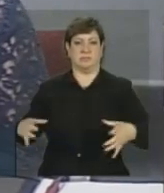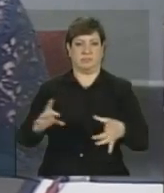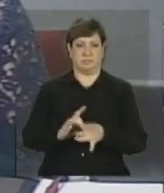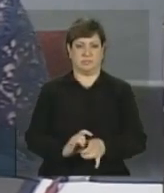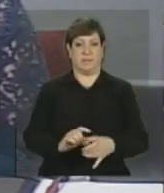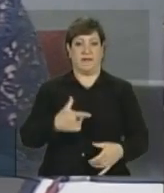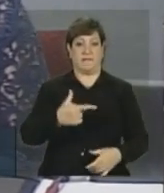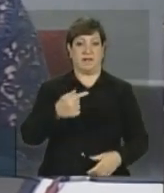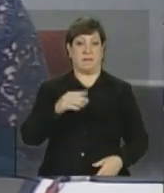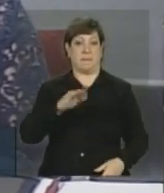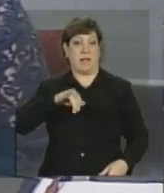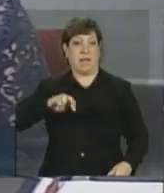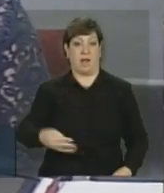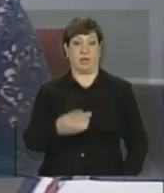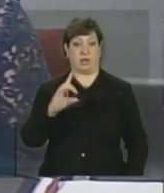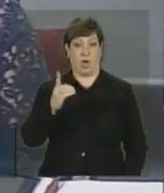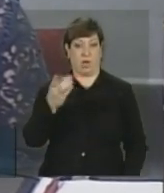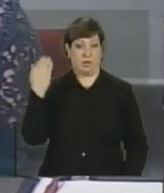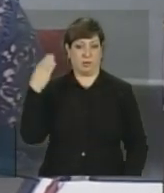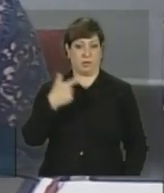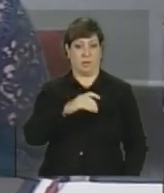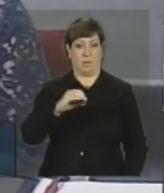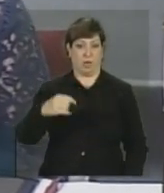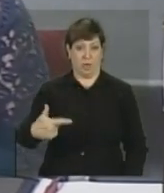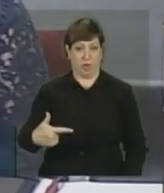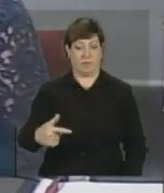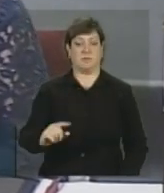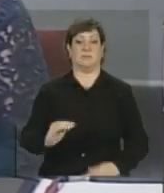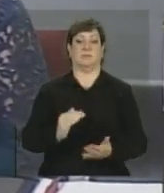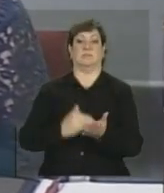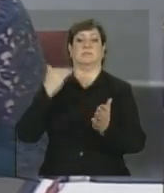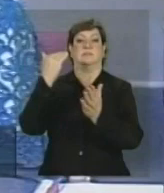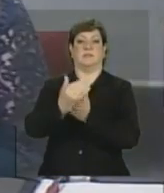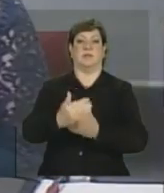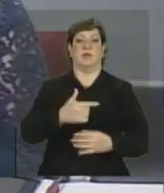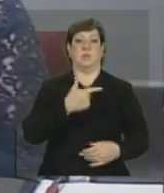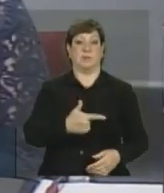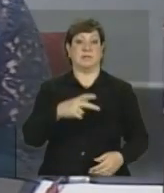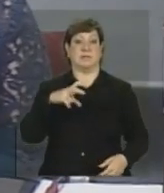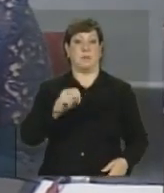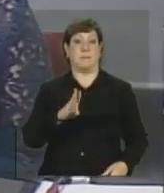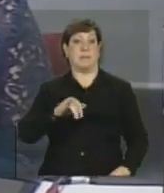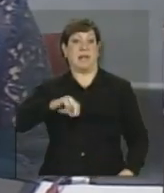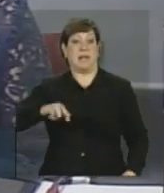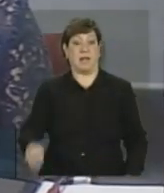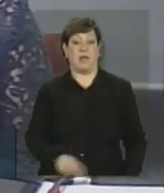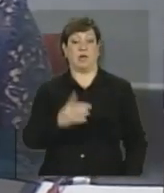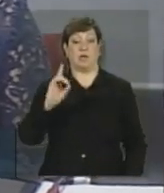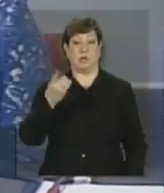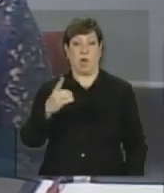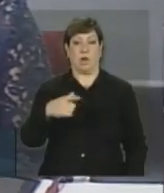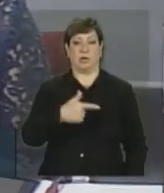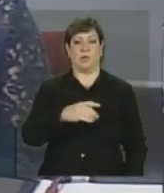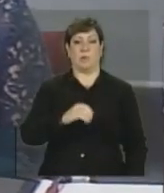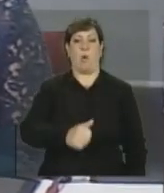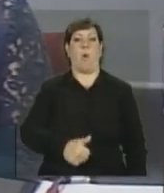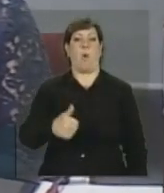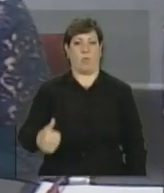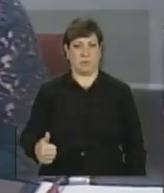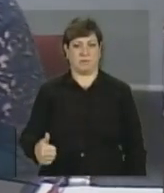bilhões de dólares em 2002 para estimados 250 bilhões de dólares em